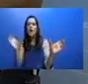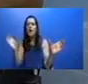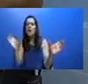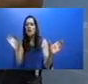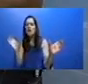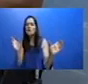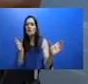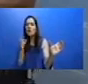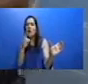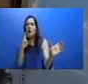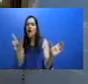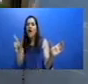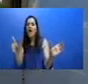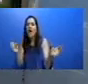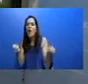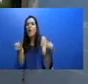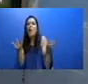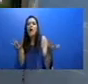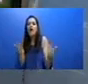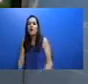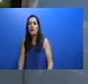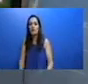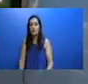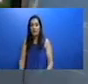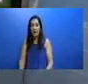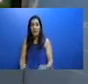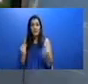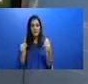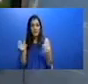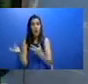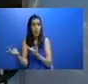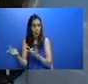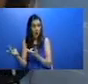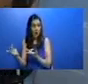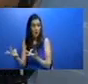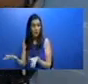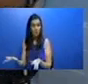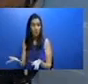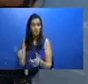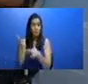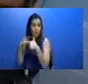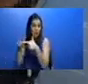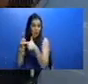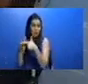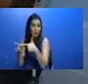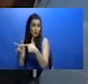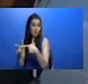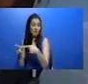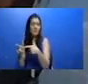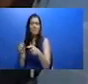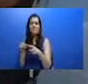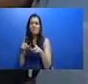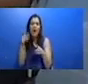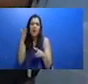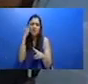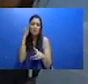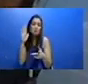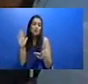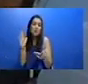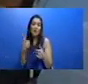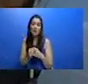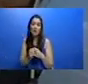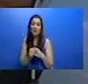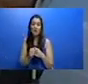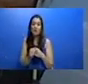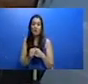de ração? Os dois precisam custar o mesmo tanto, a mesma quantia. Mas eu não sei quanto que eles custam e eu não sei fazer